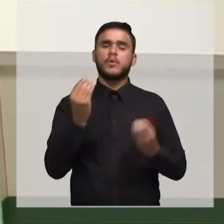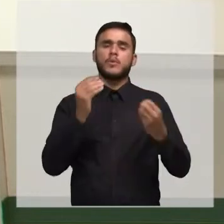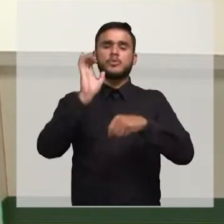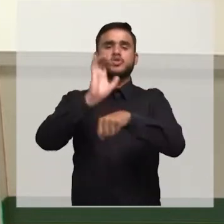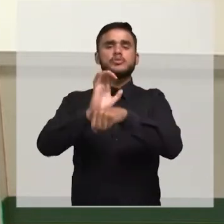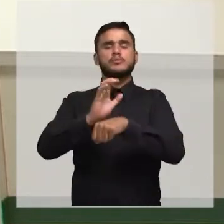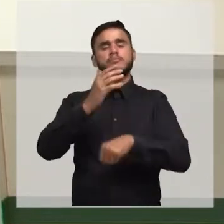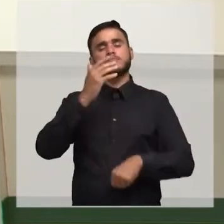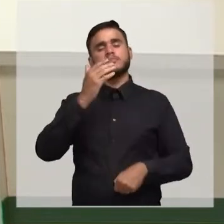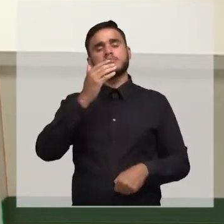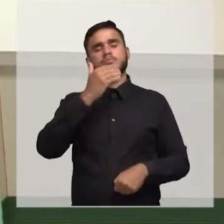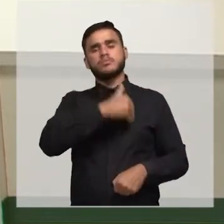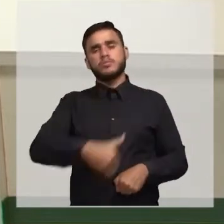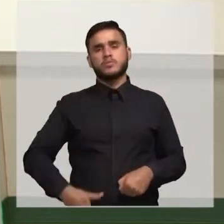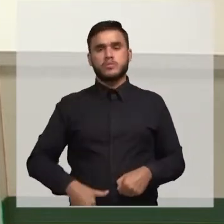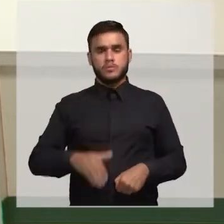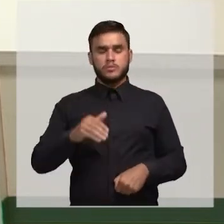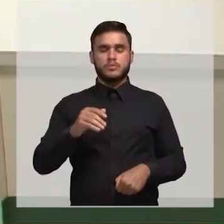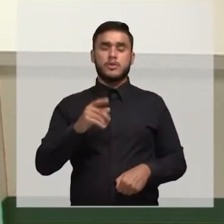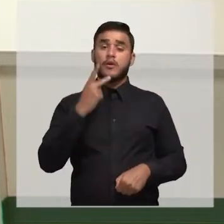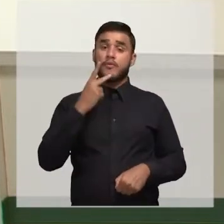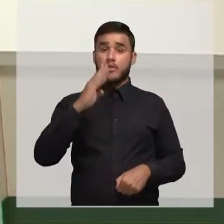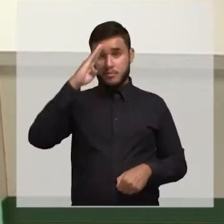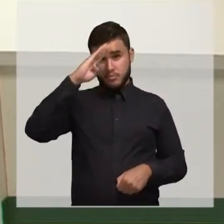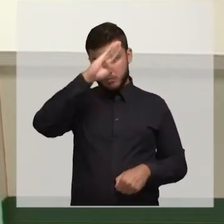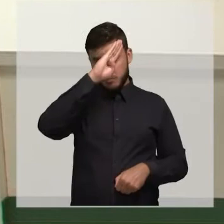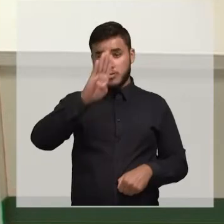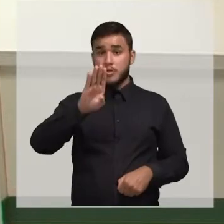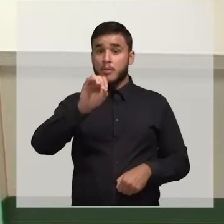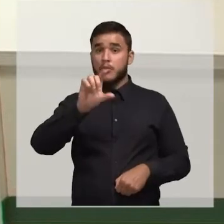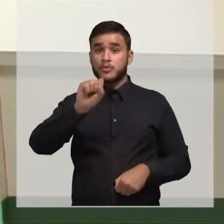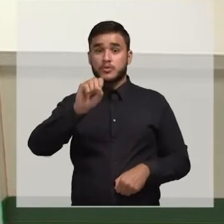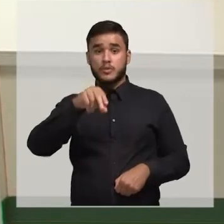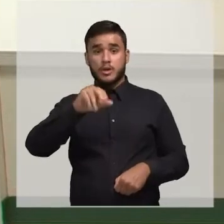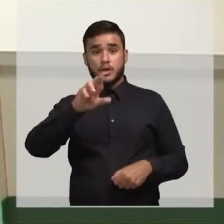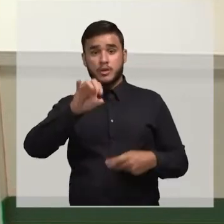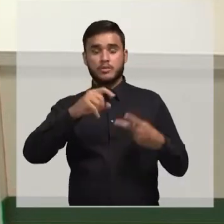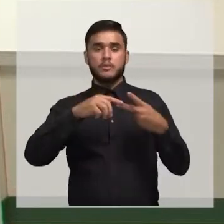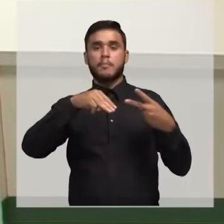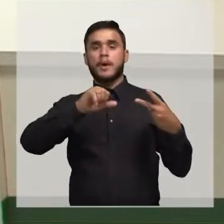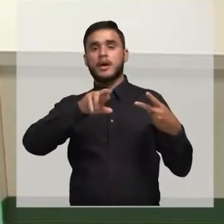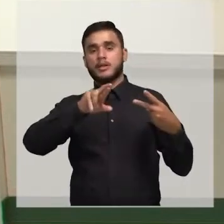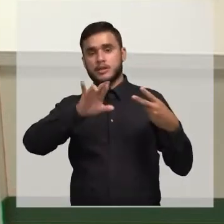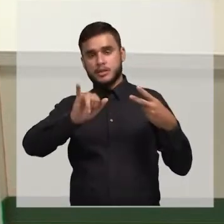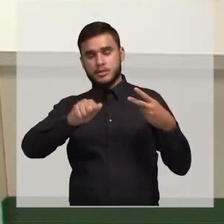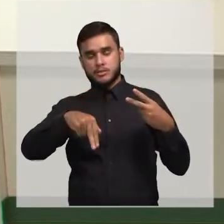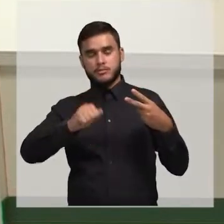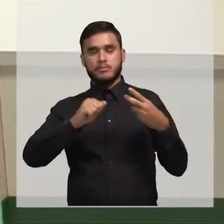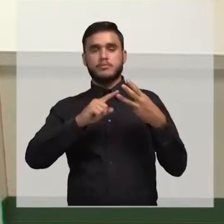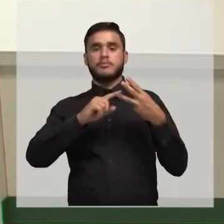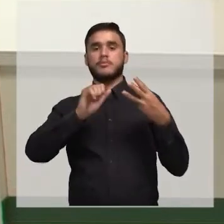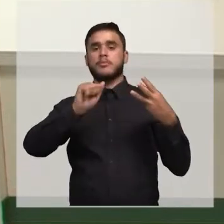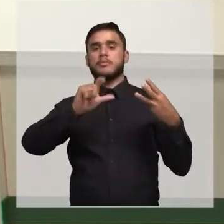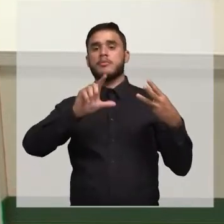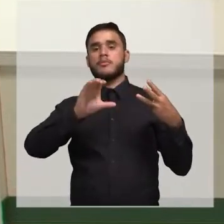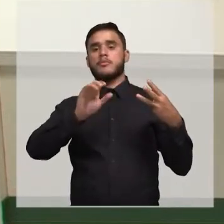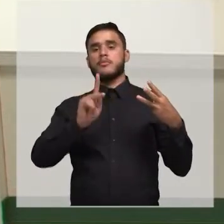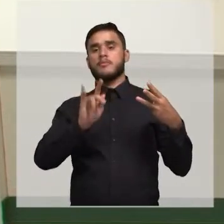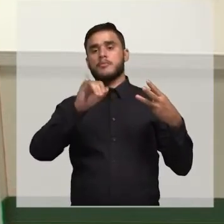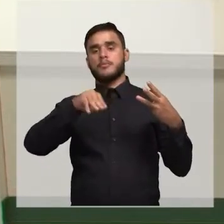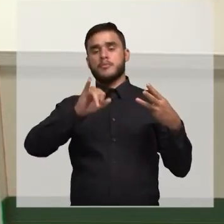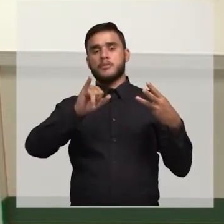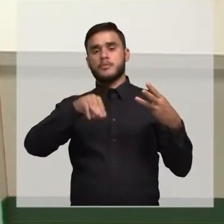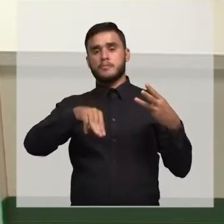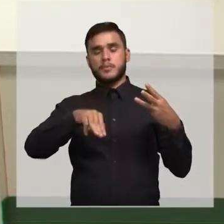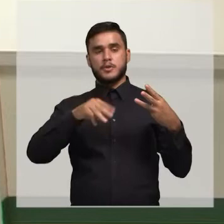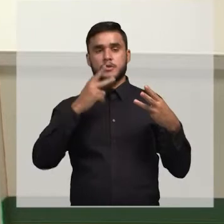Ciro, mas nós vamos falar do Bolsonaro, nós vamos falar da Marina, nós vamos falar do Alckmin, e são os principais. Vamos lá na nova pesquisa,